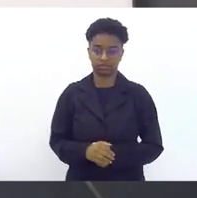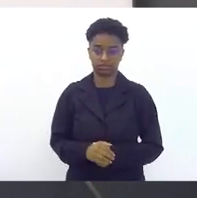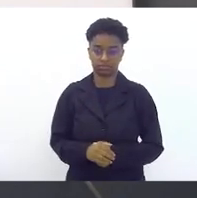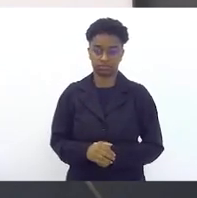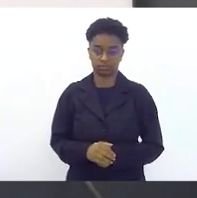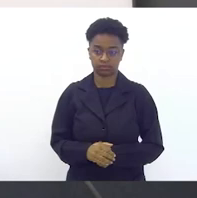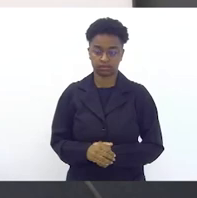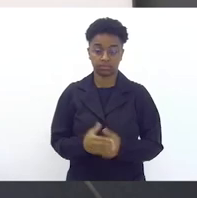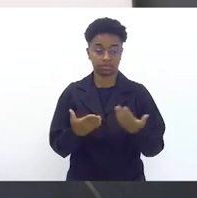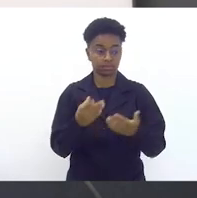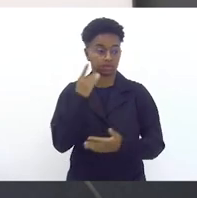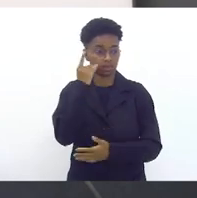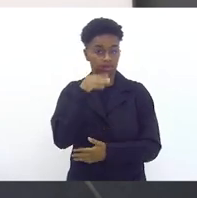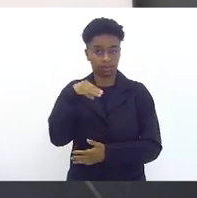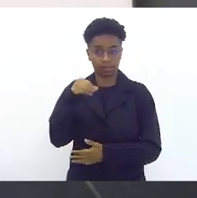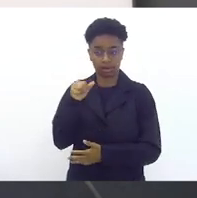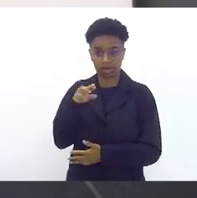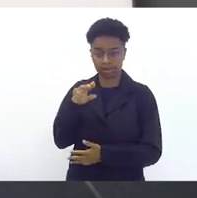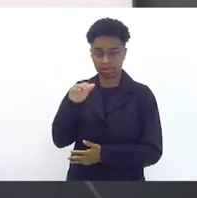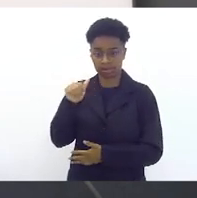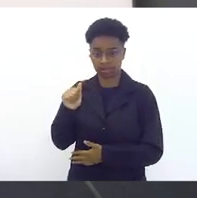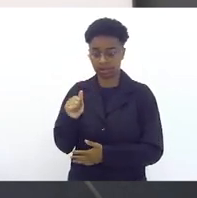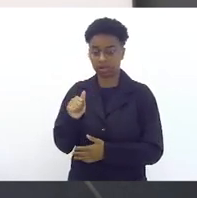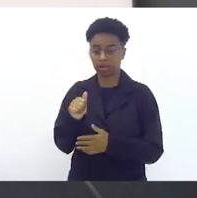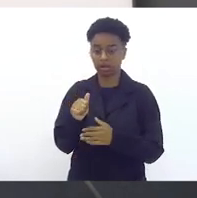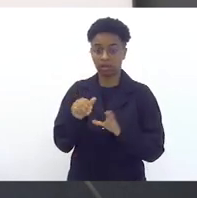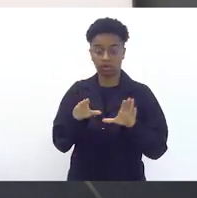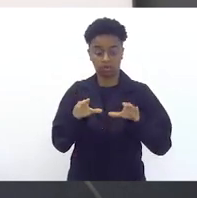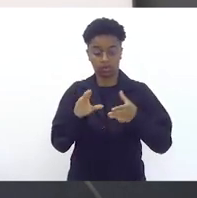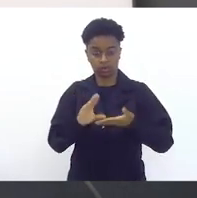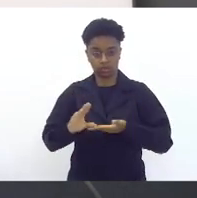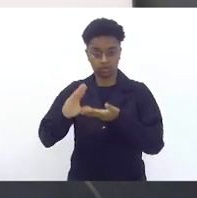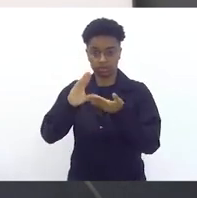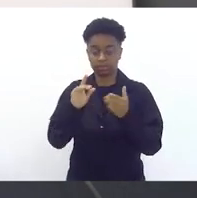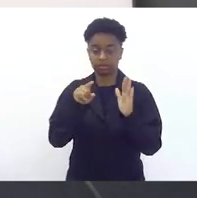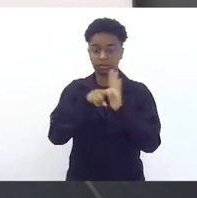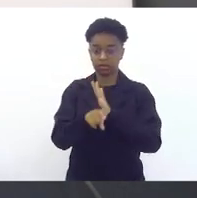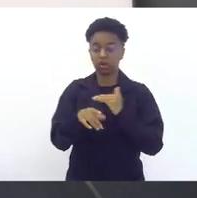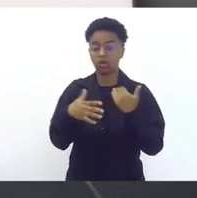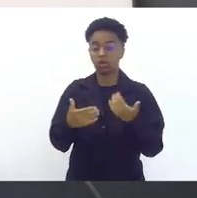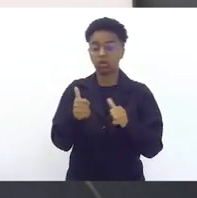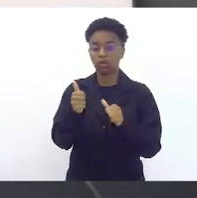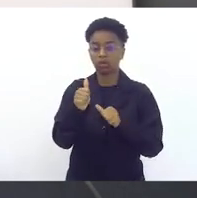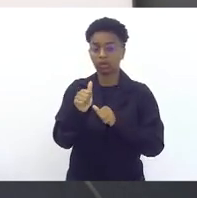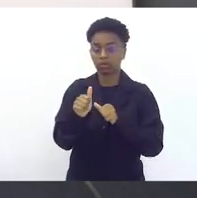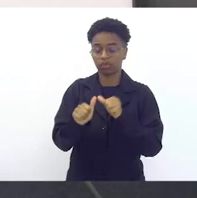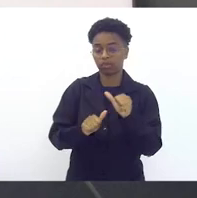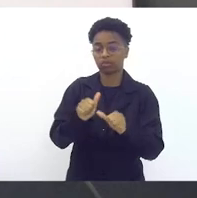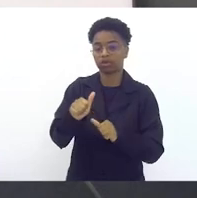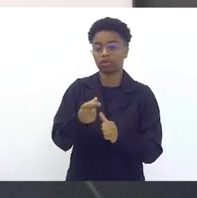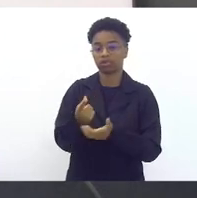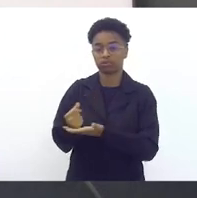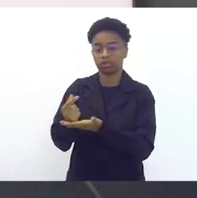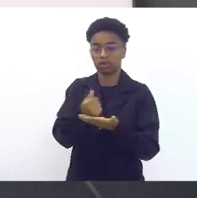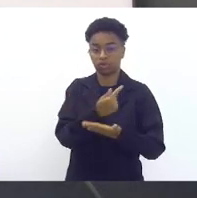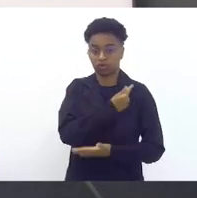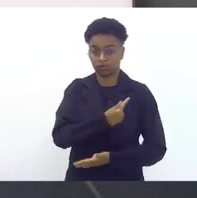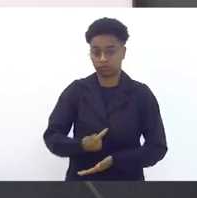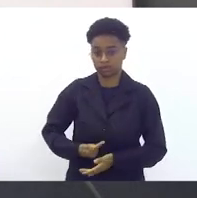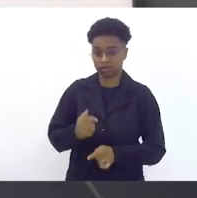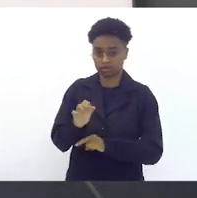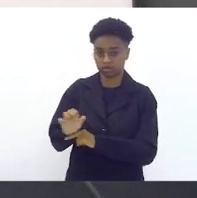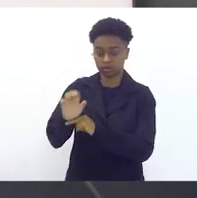Marta, o Conselho Estadual de Saúde perguntou quais eram as compensações financeiras que o governo do Estado iria fazer para